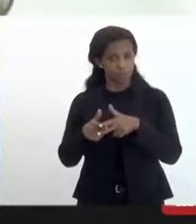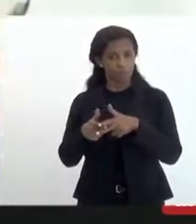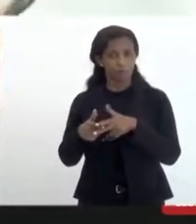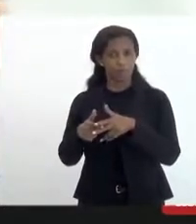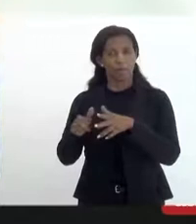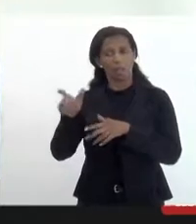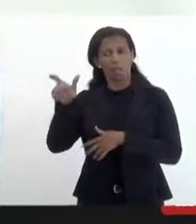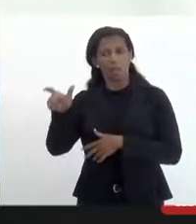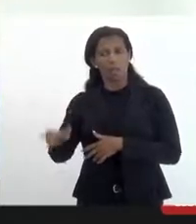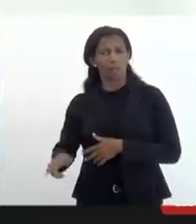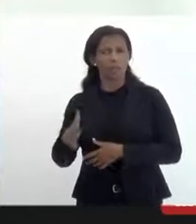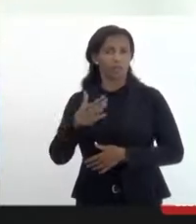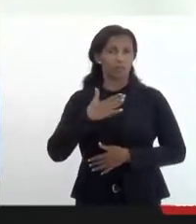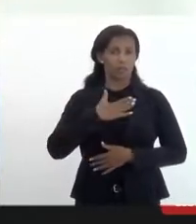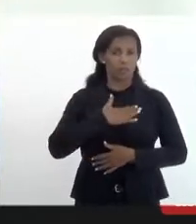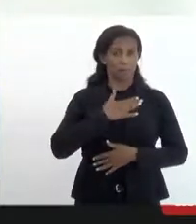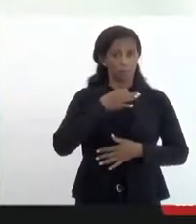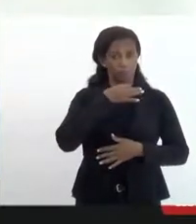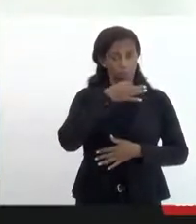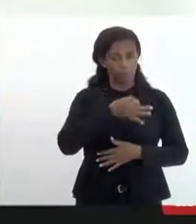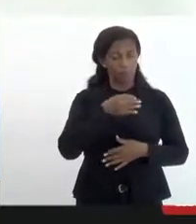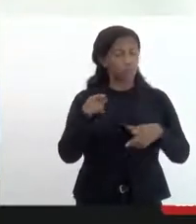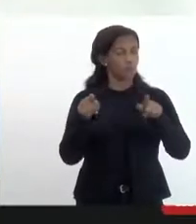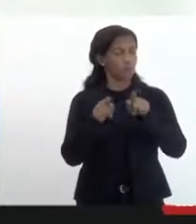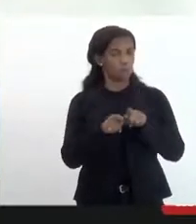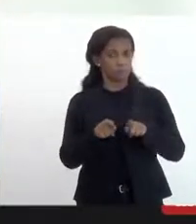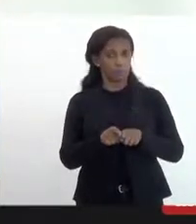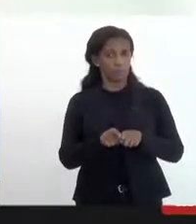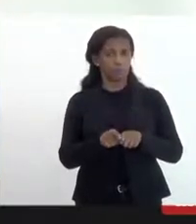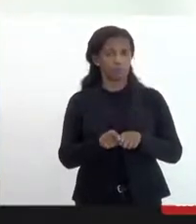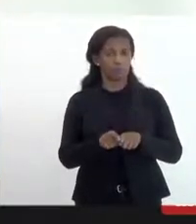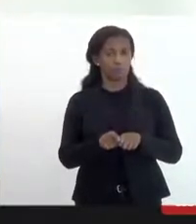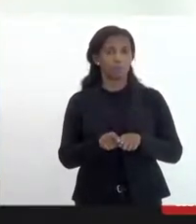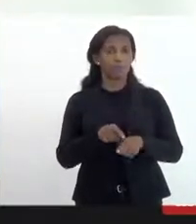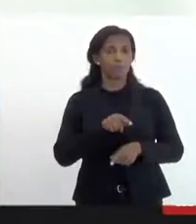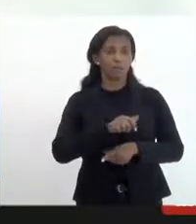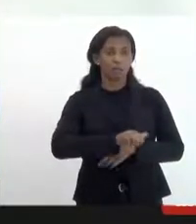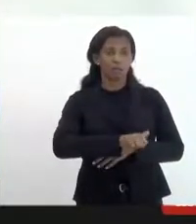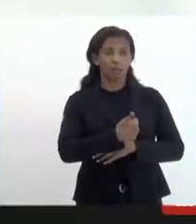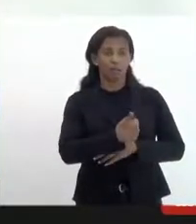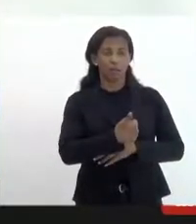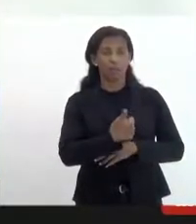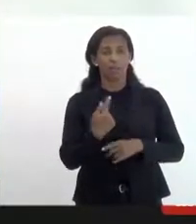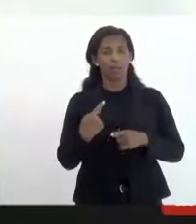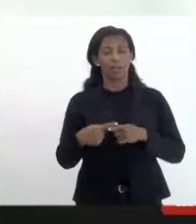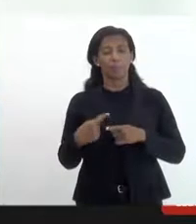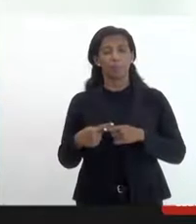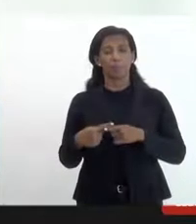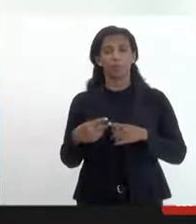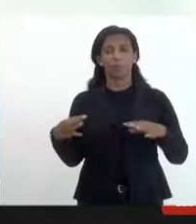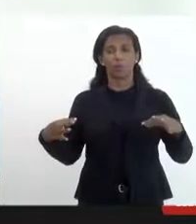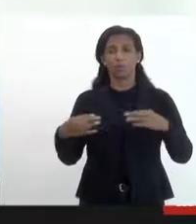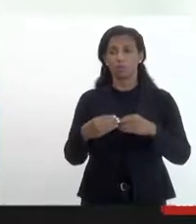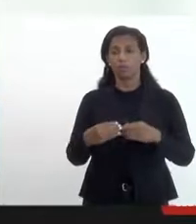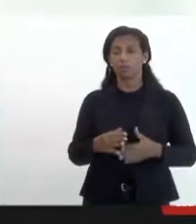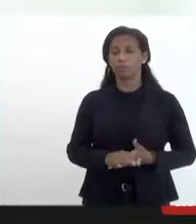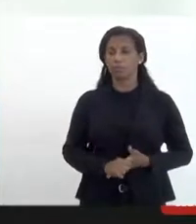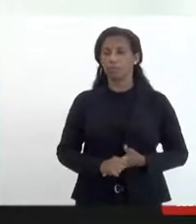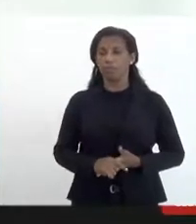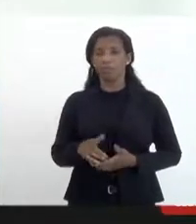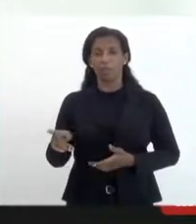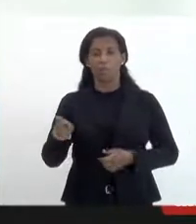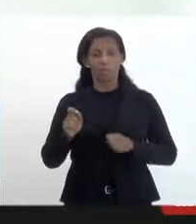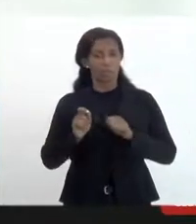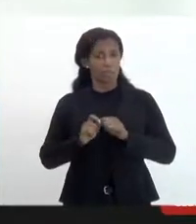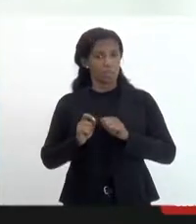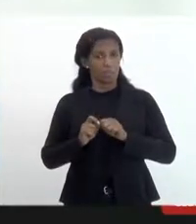àquilo que, para mim, também vale, porque acordo para o mundo jurídico, ele se